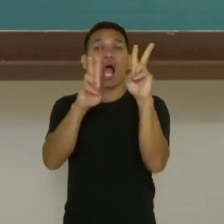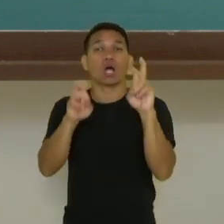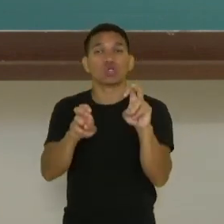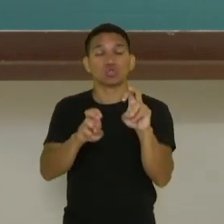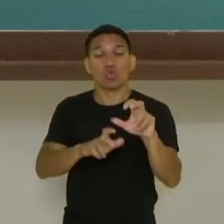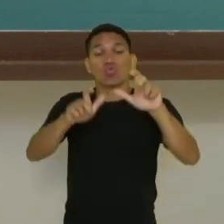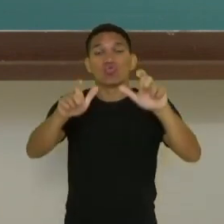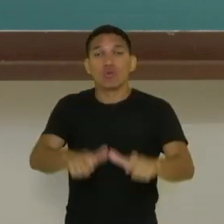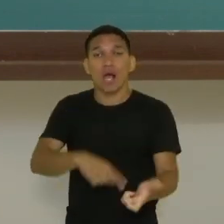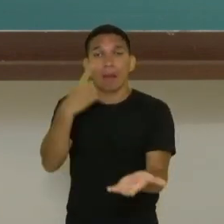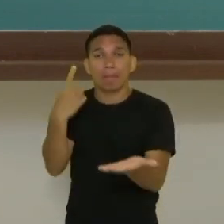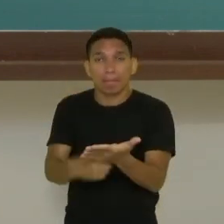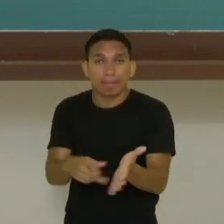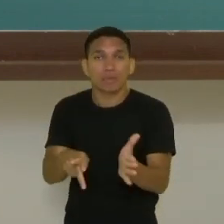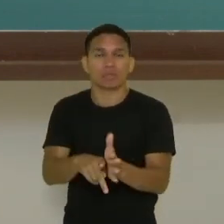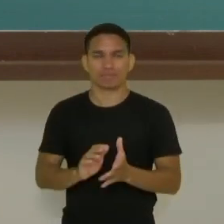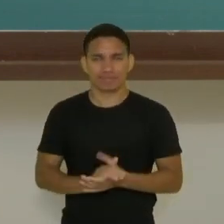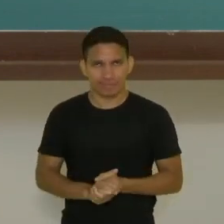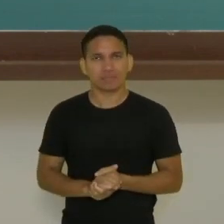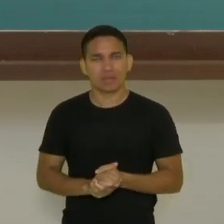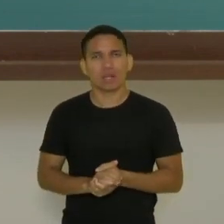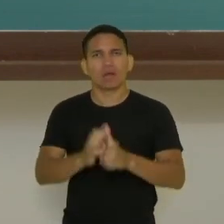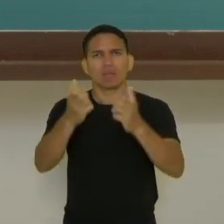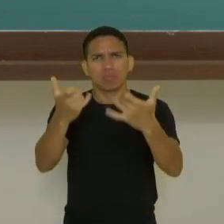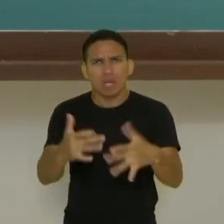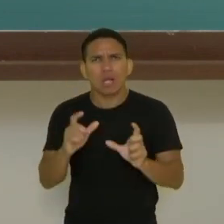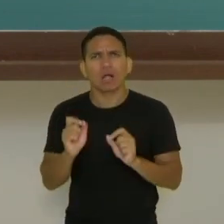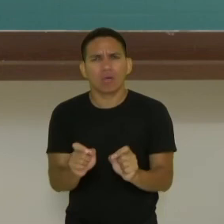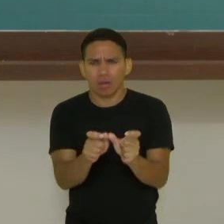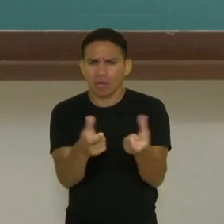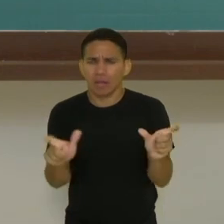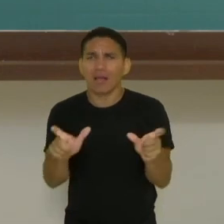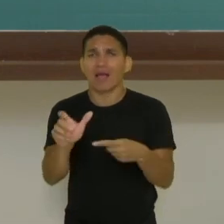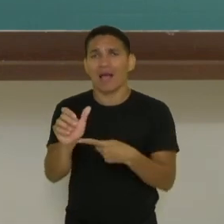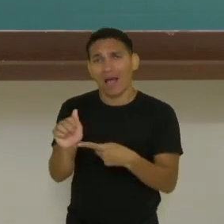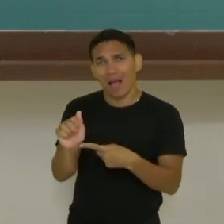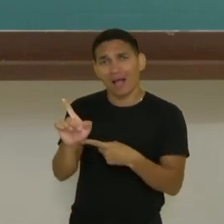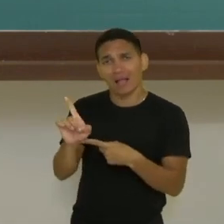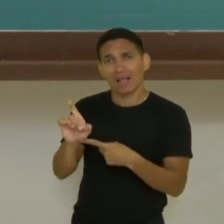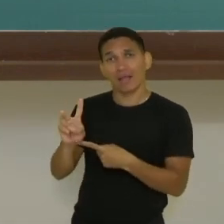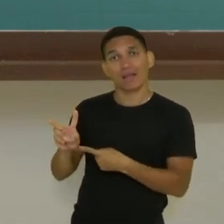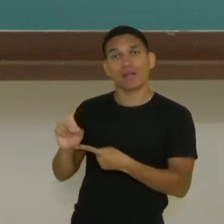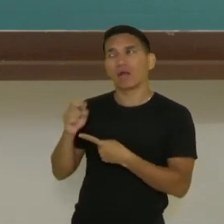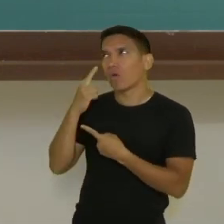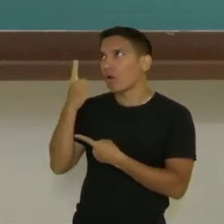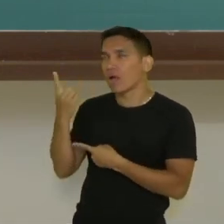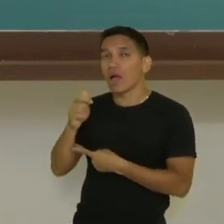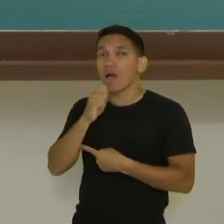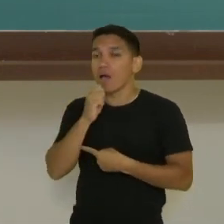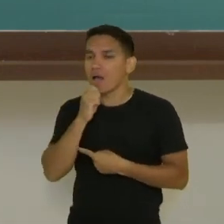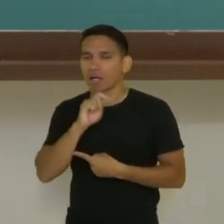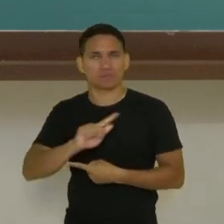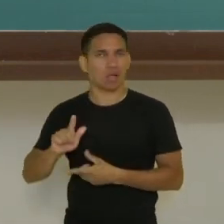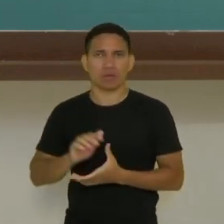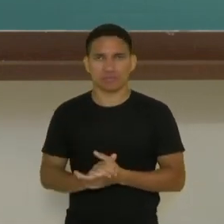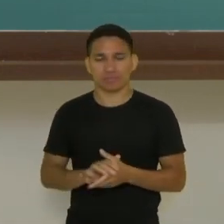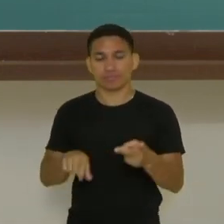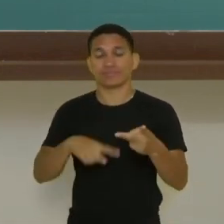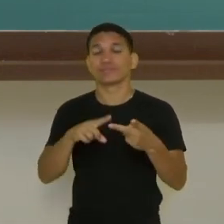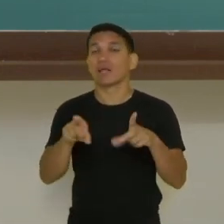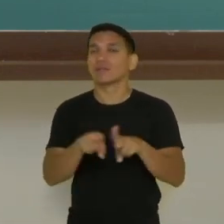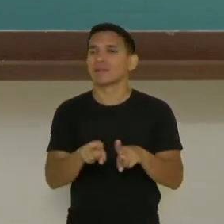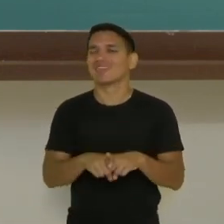artigo. Classe gramatical é dos advérbios. Vamos ver ali, ó. Ainda não e sinceramente